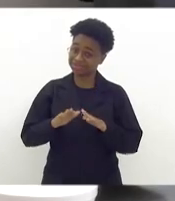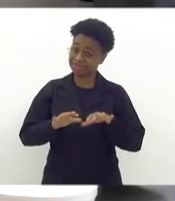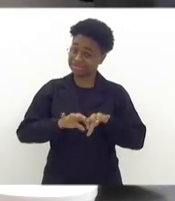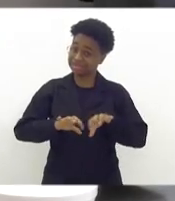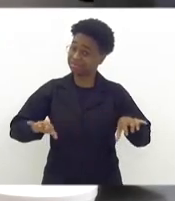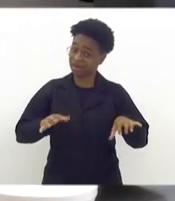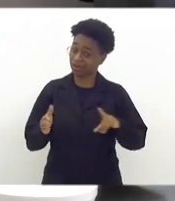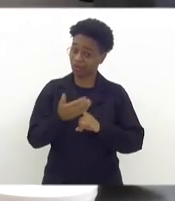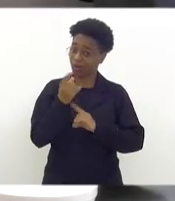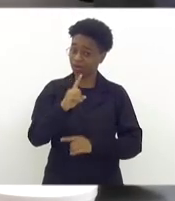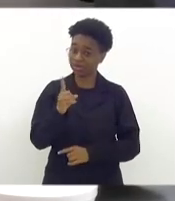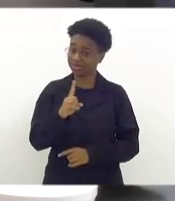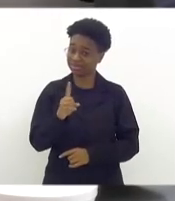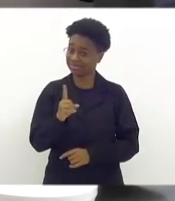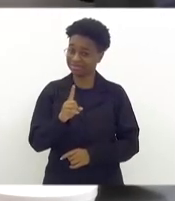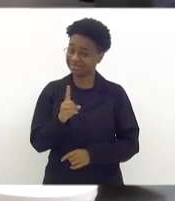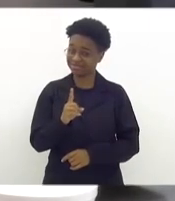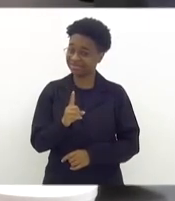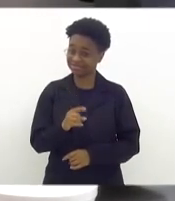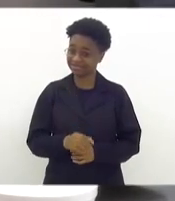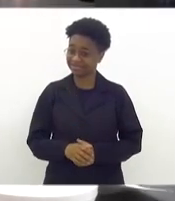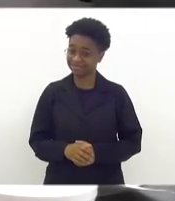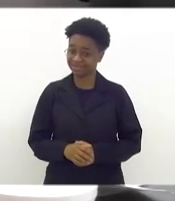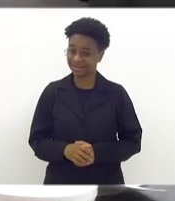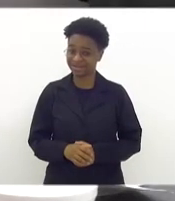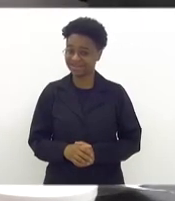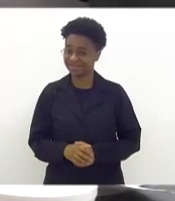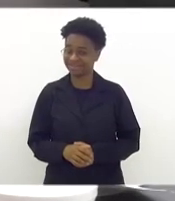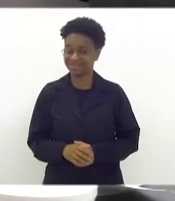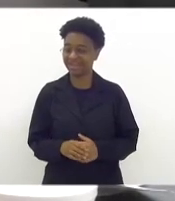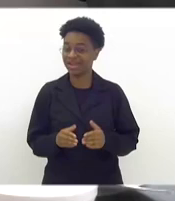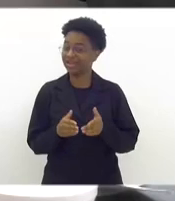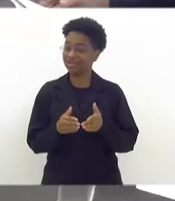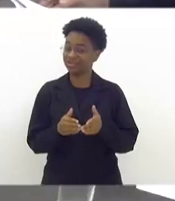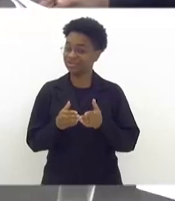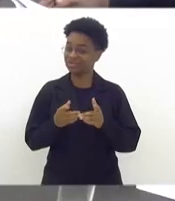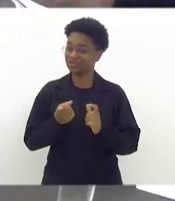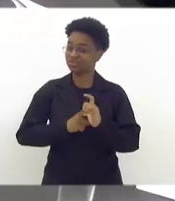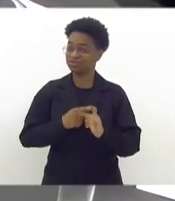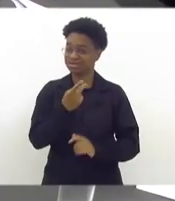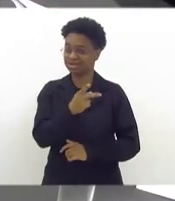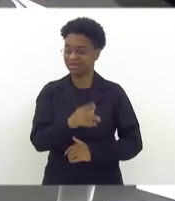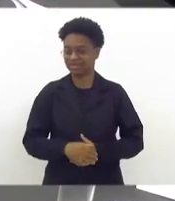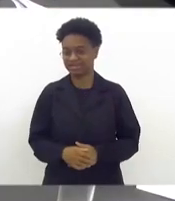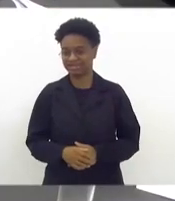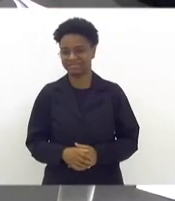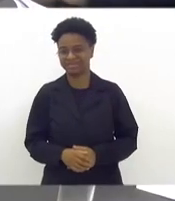Né? Suspeição do deputado. Suspeição, deputado Fred Pacheco.